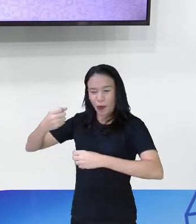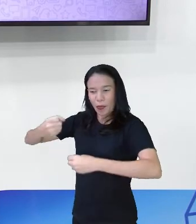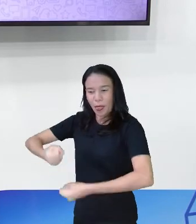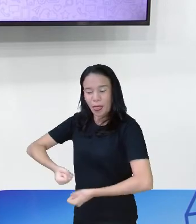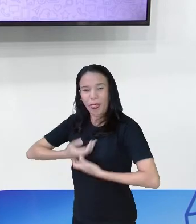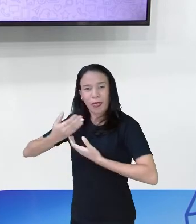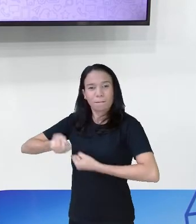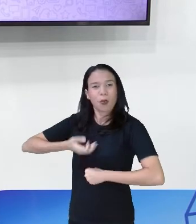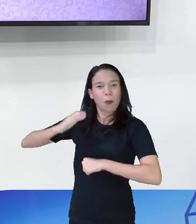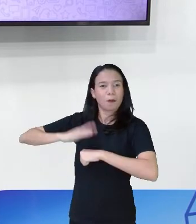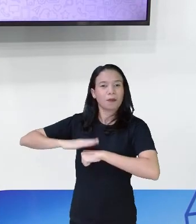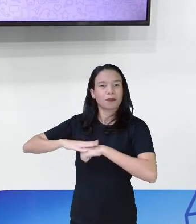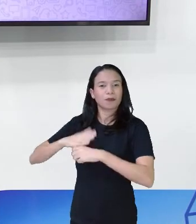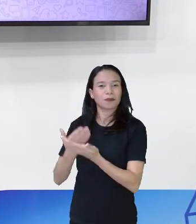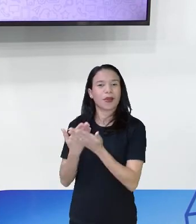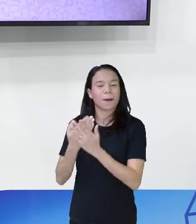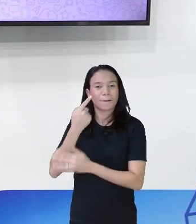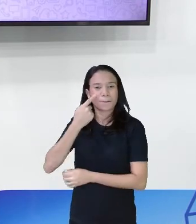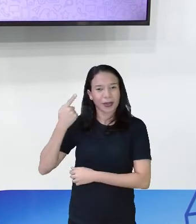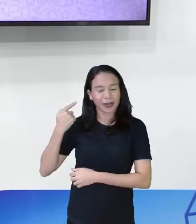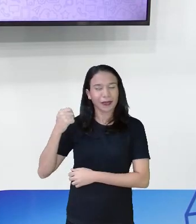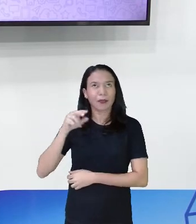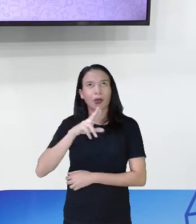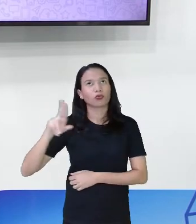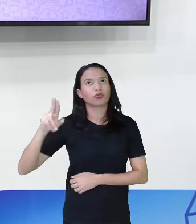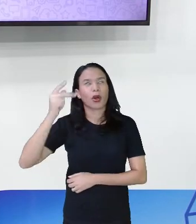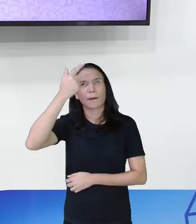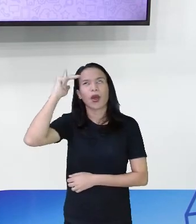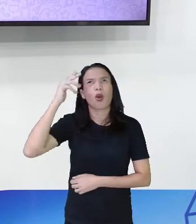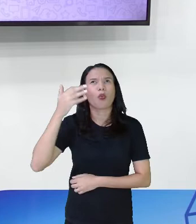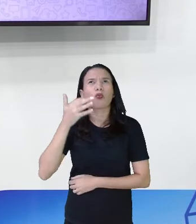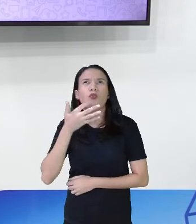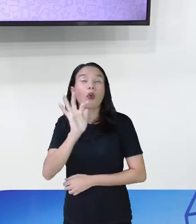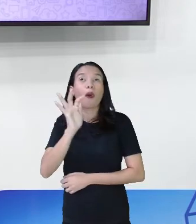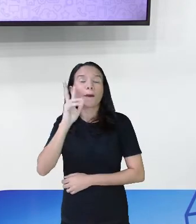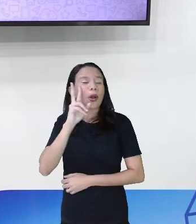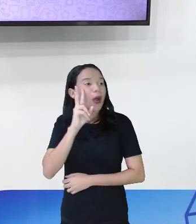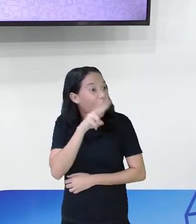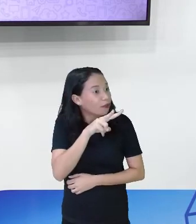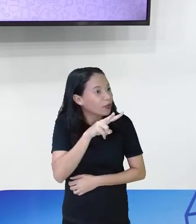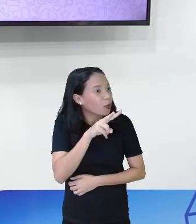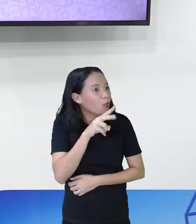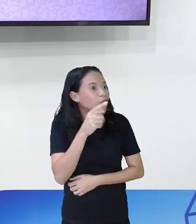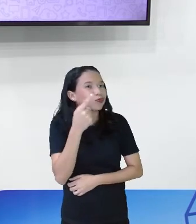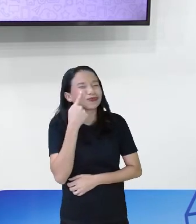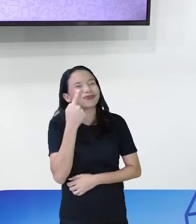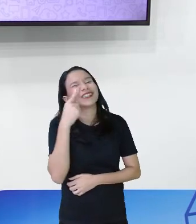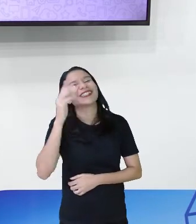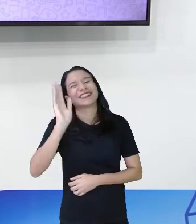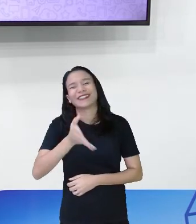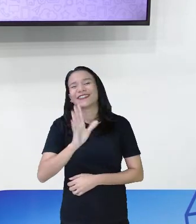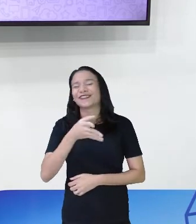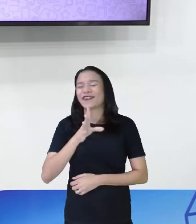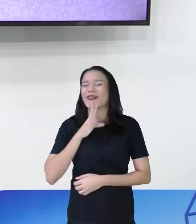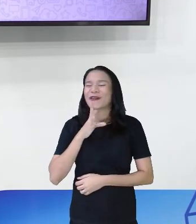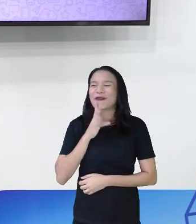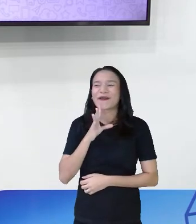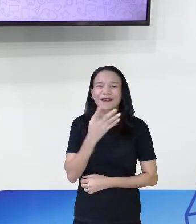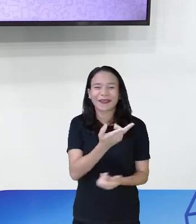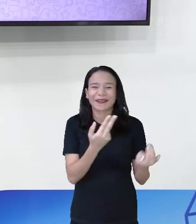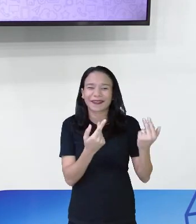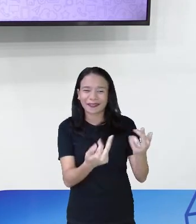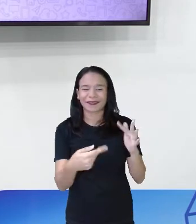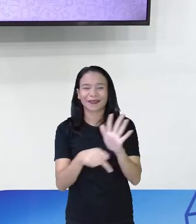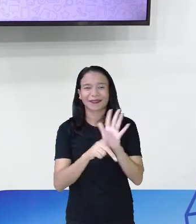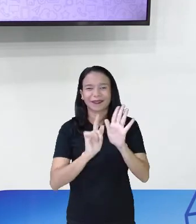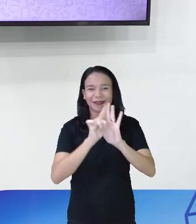aula passada, e com certeza pelo nome alguns não conheciam, mas quando viram ali na tela, com certeza já conheciam